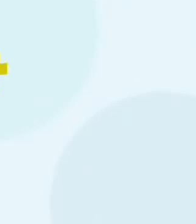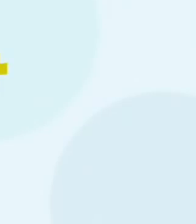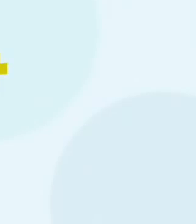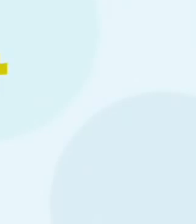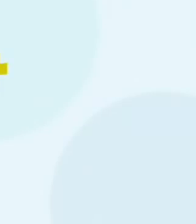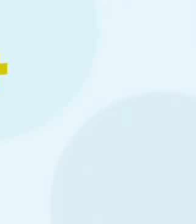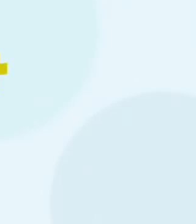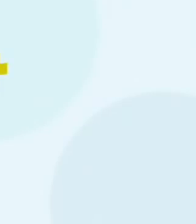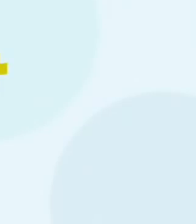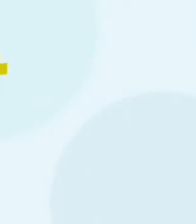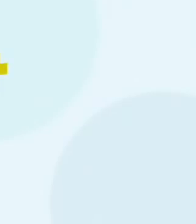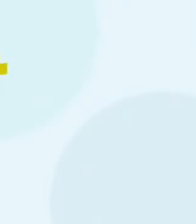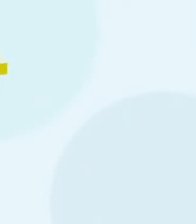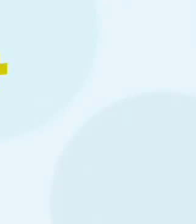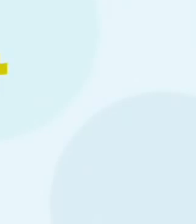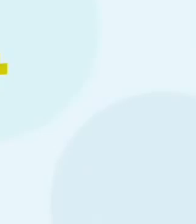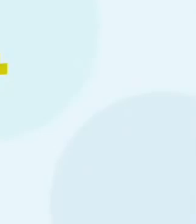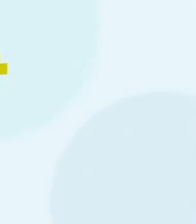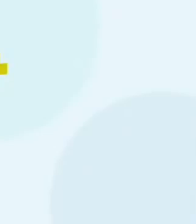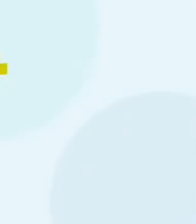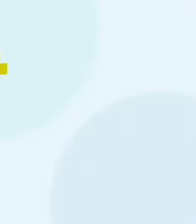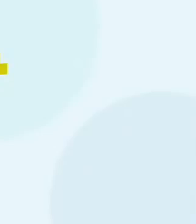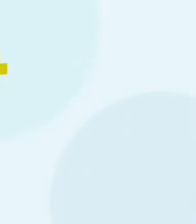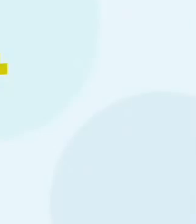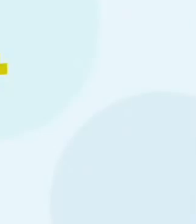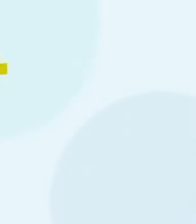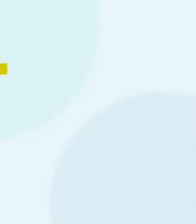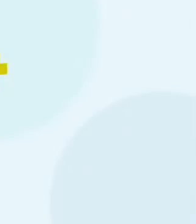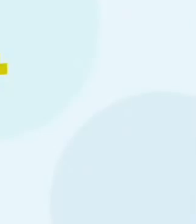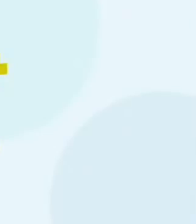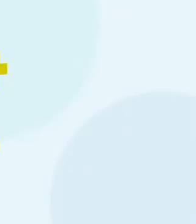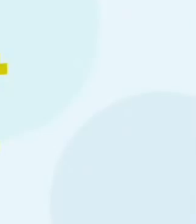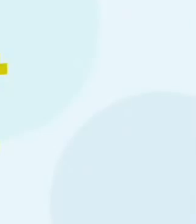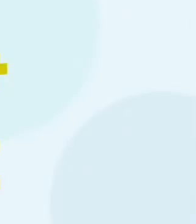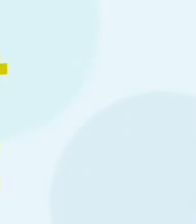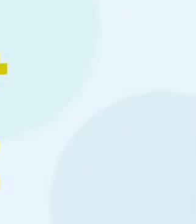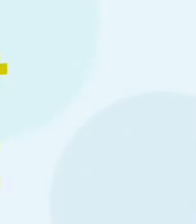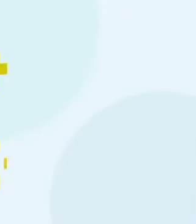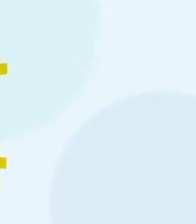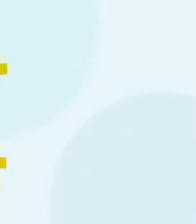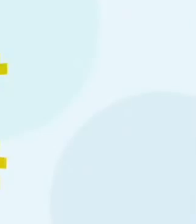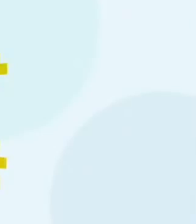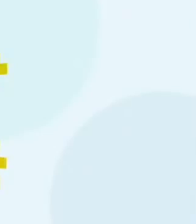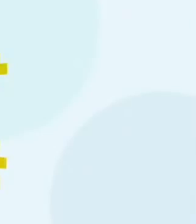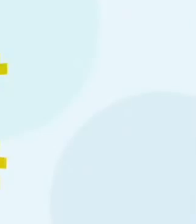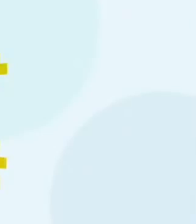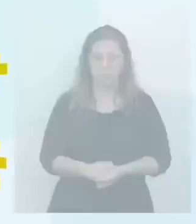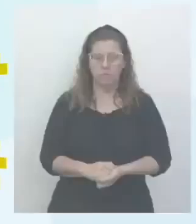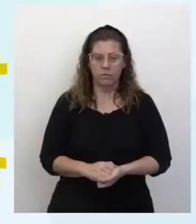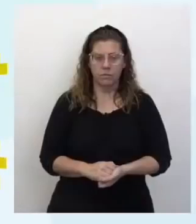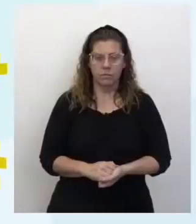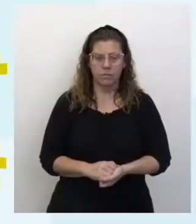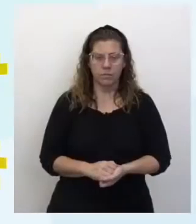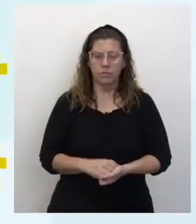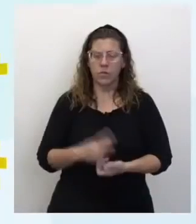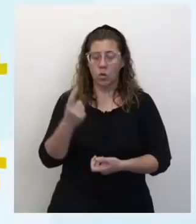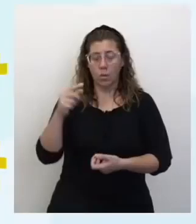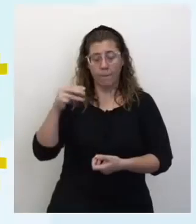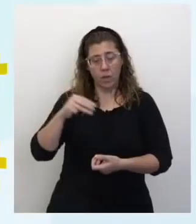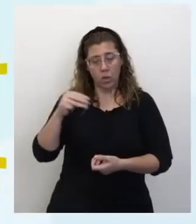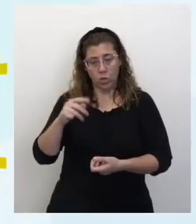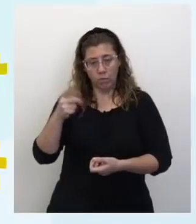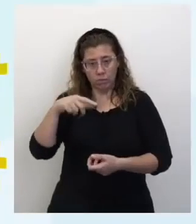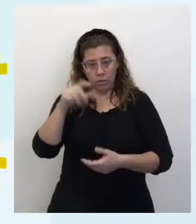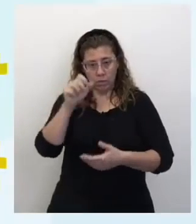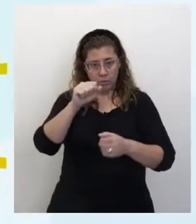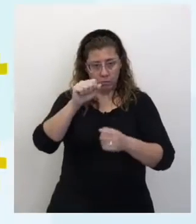must understand the reference. The creator must consider the target audience. Então a gente vai dar aí para vocês um minutinho para vocês